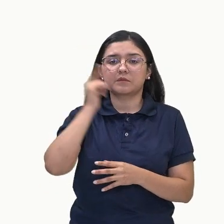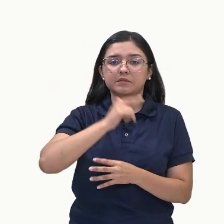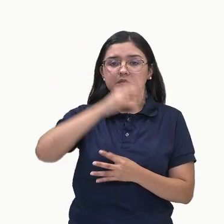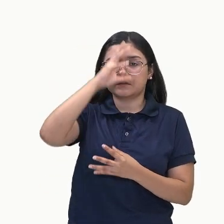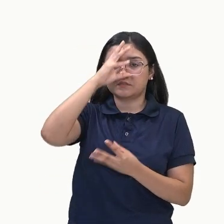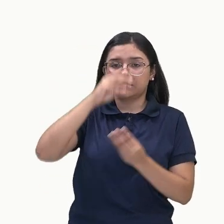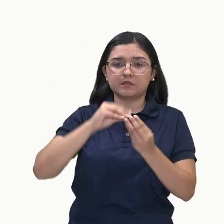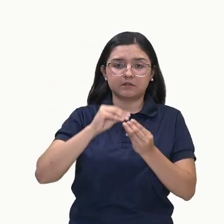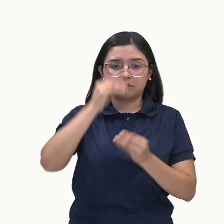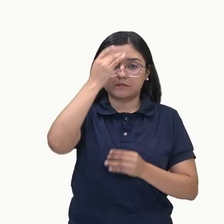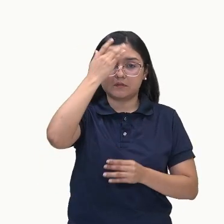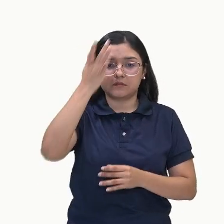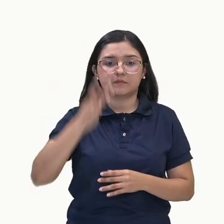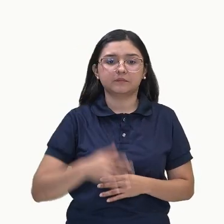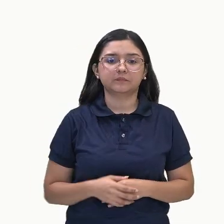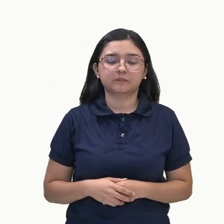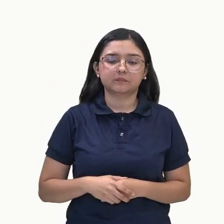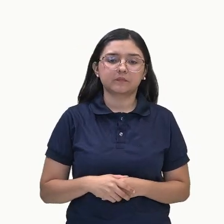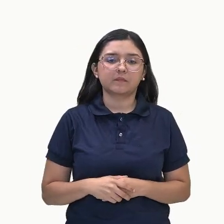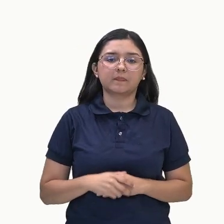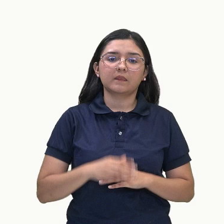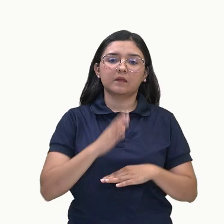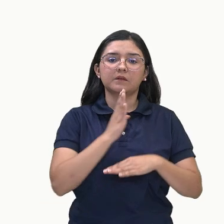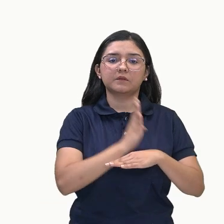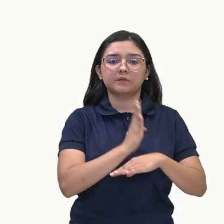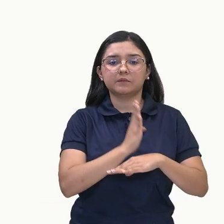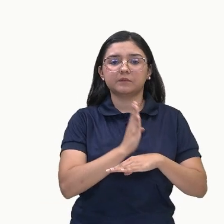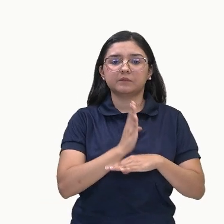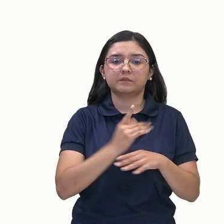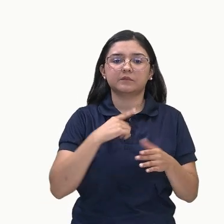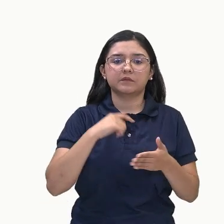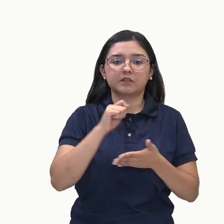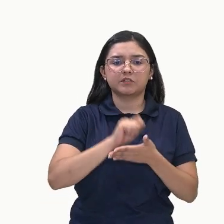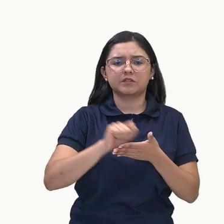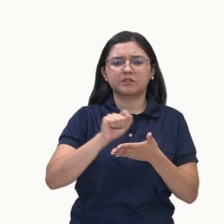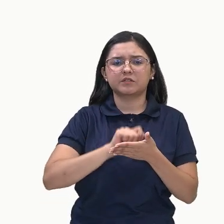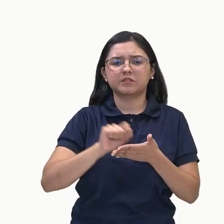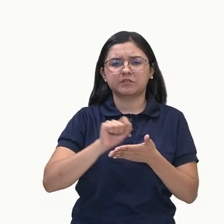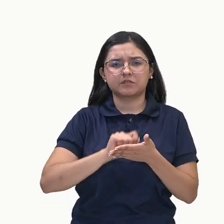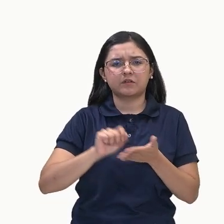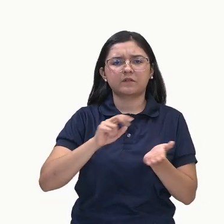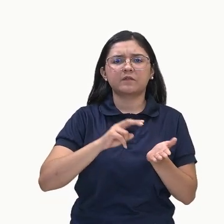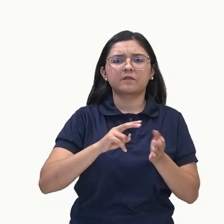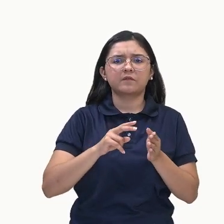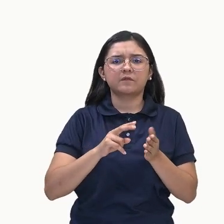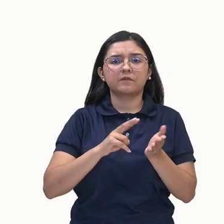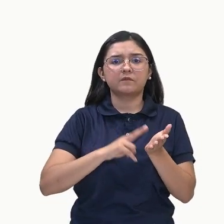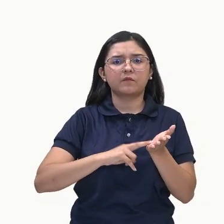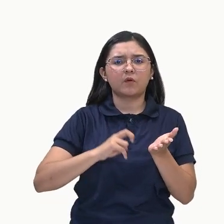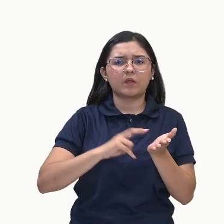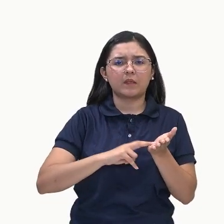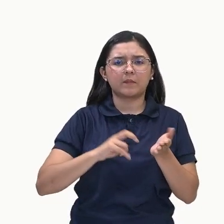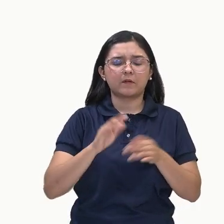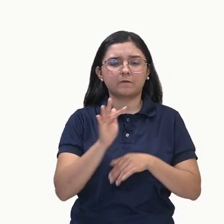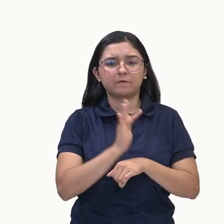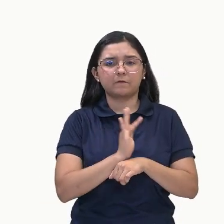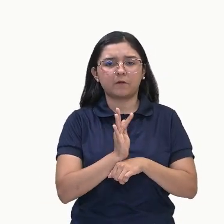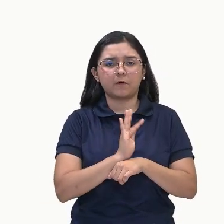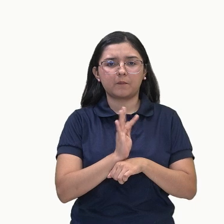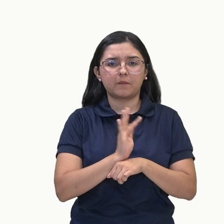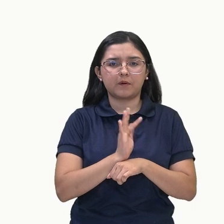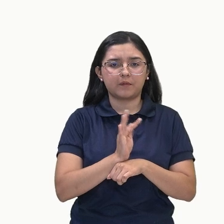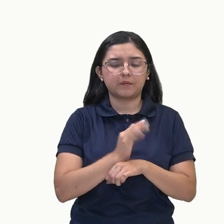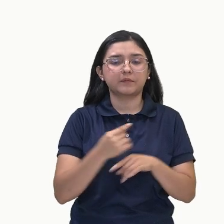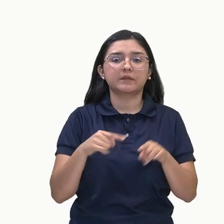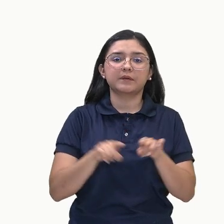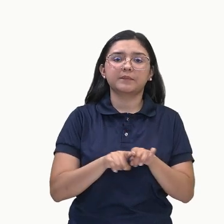melhor. No barroco, a escrita complexa, né, o vocabulário culto e construção